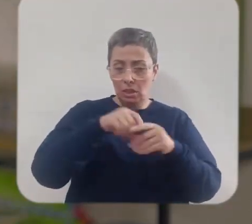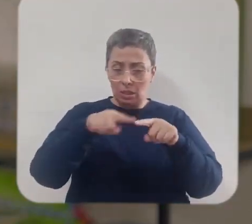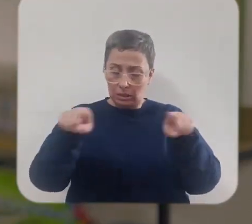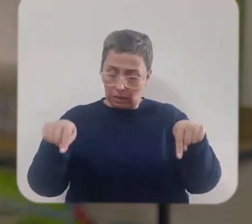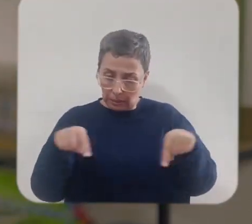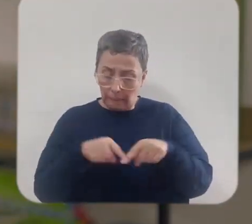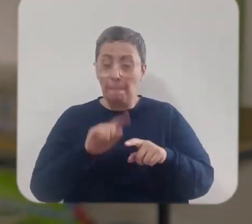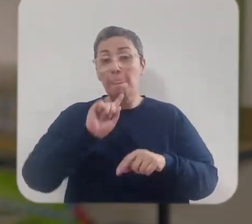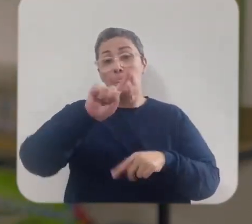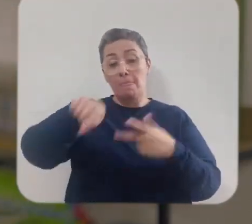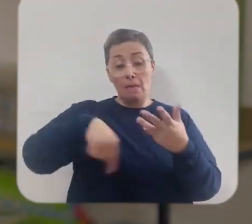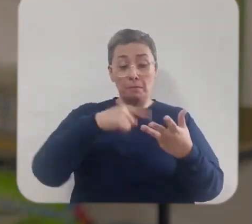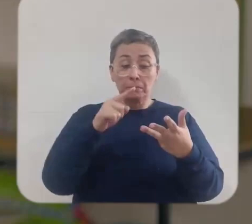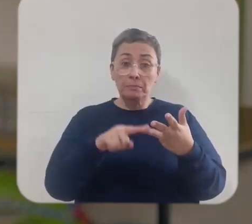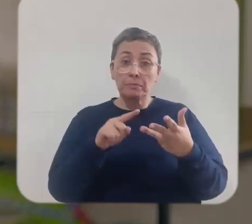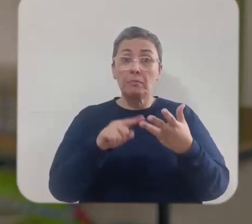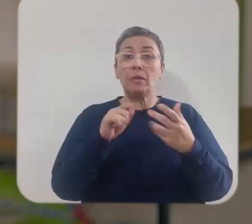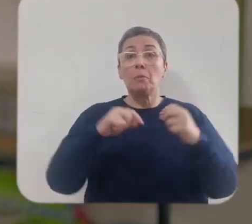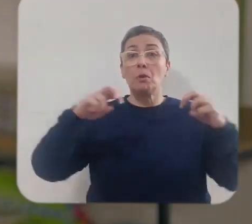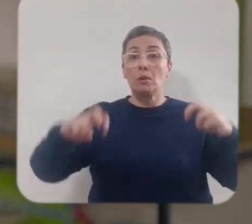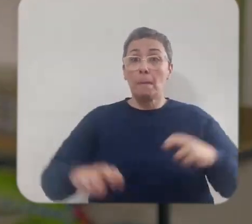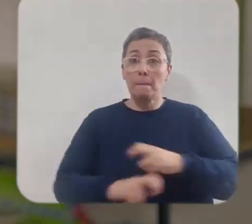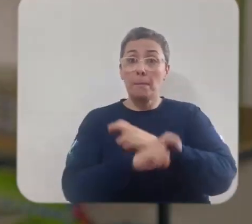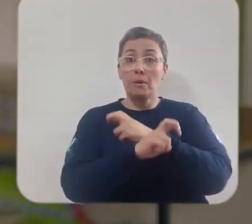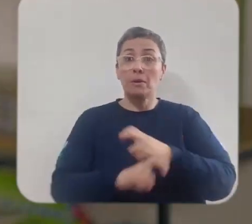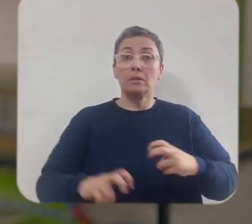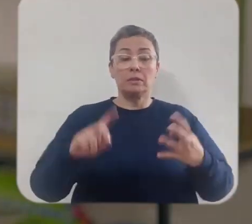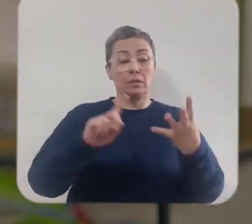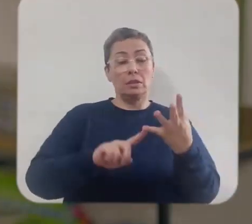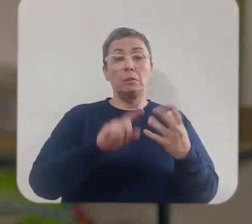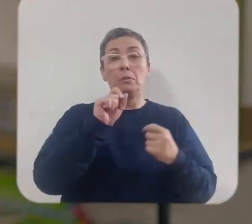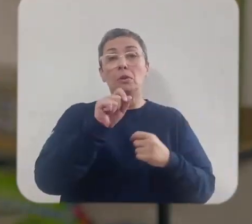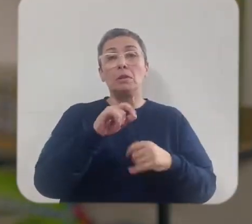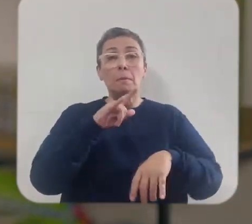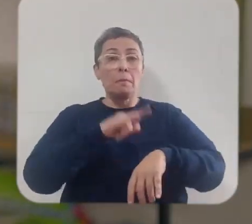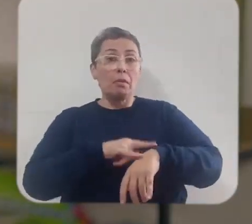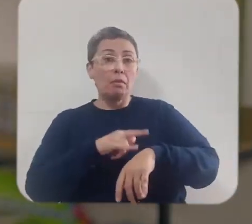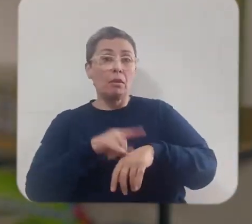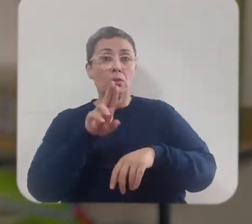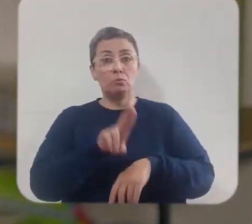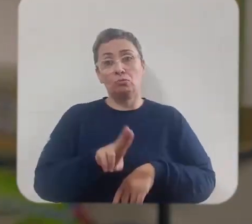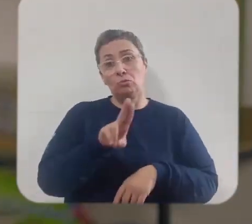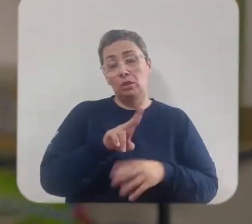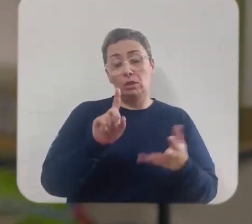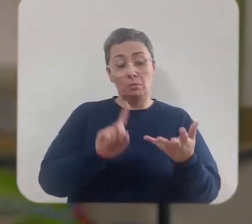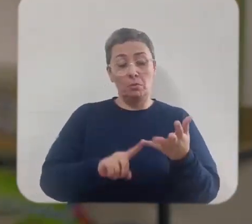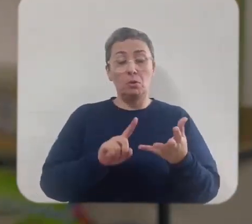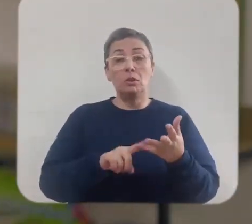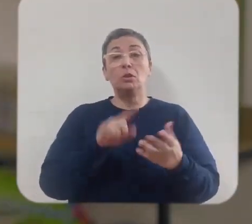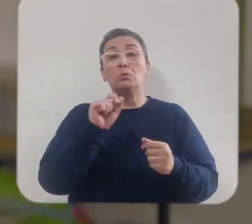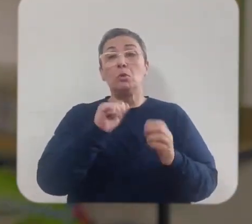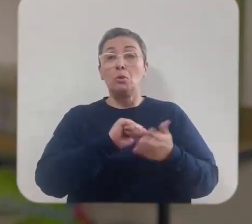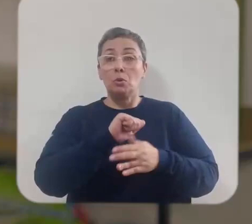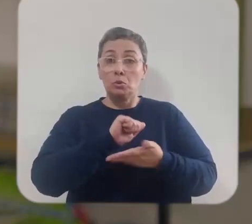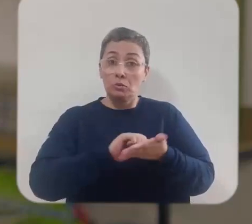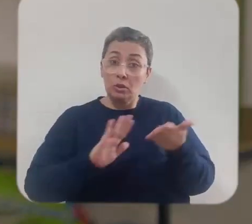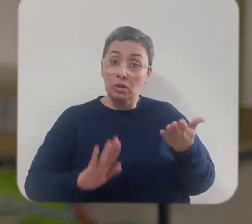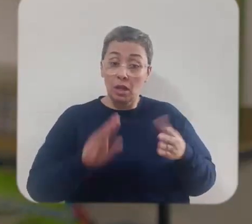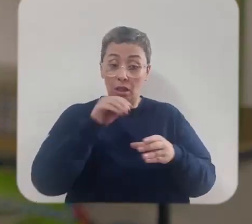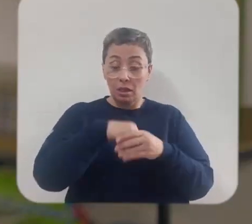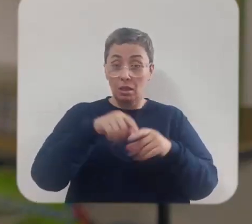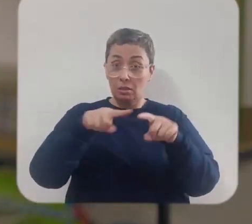de aula, depois você tem o parque, depois você tem o uso do banheiro, você tem uma